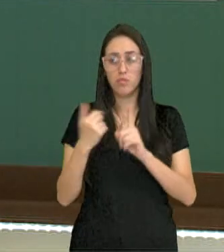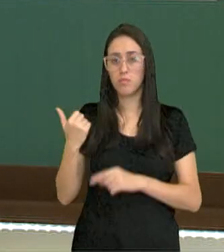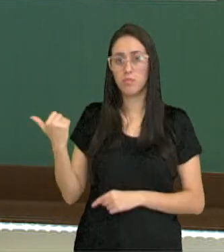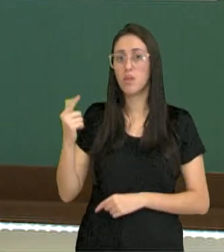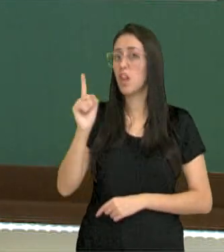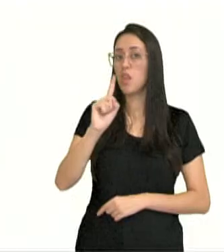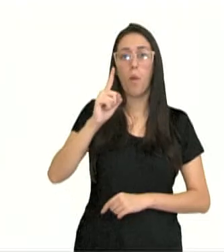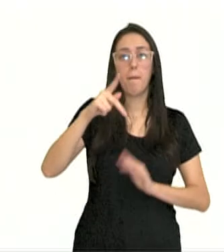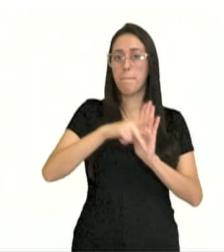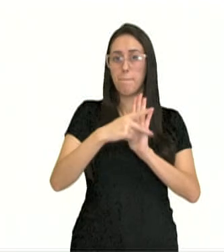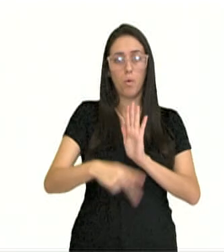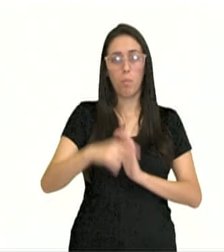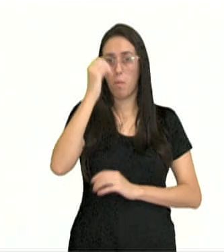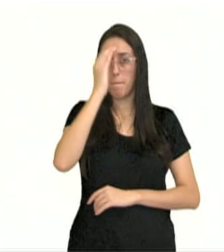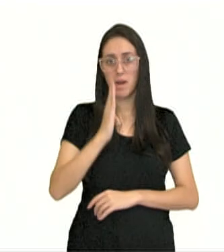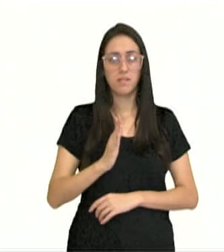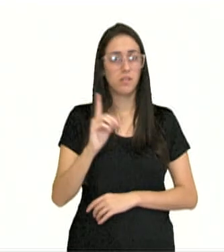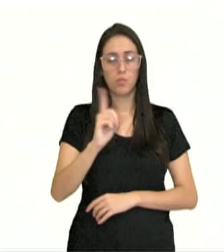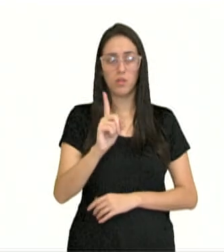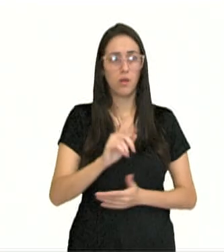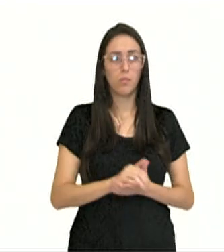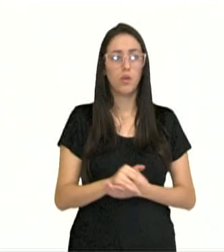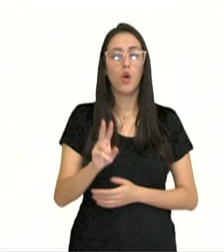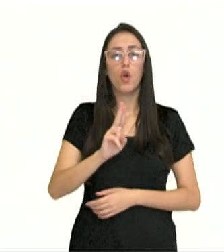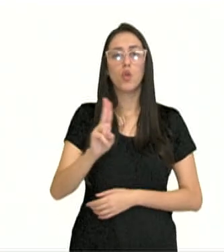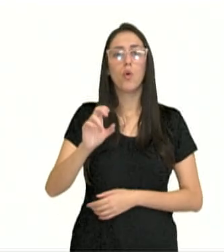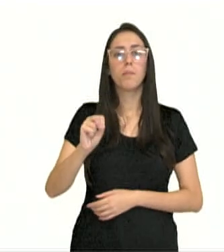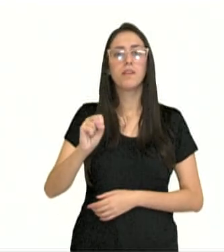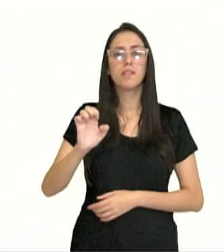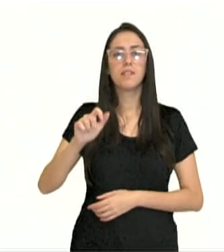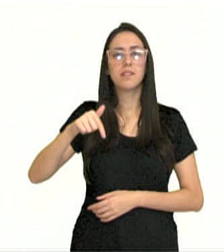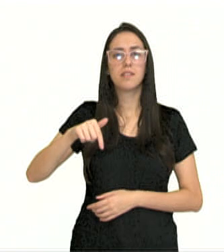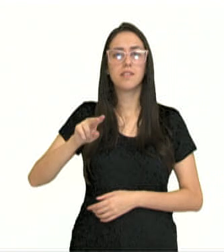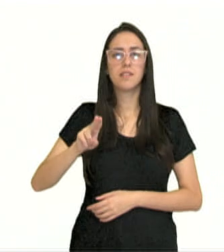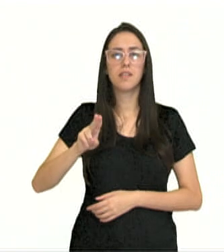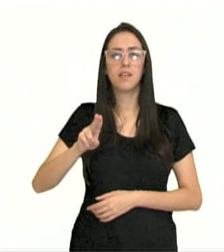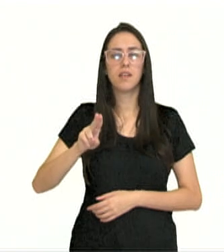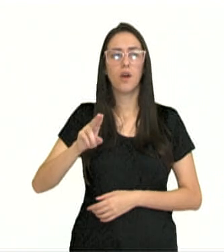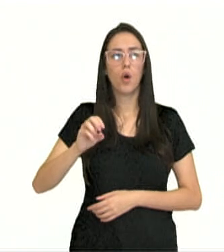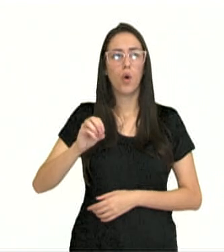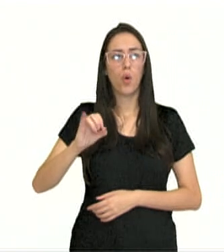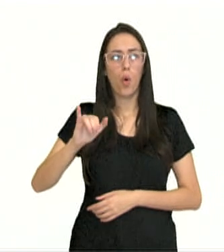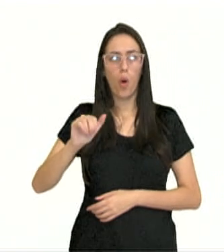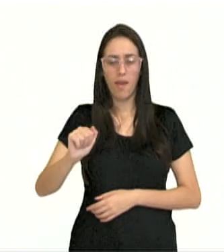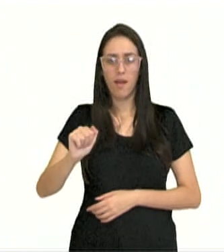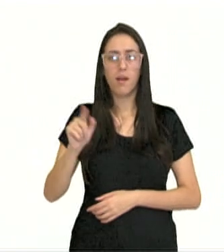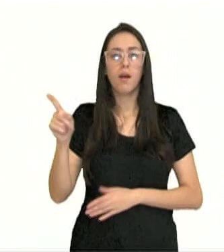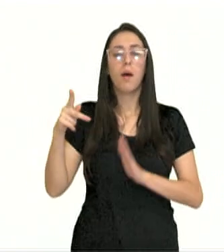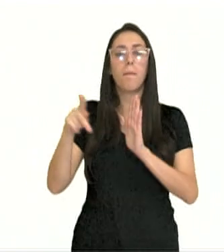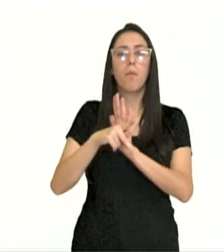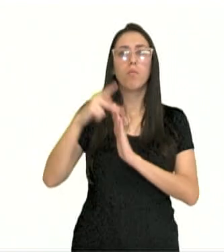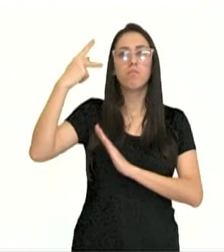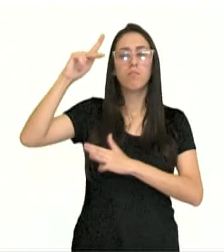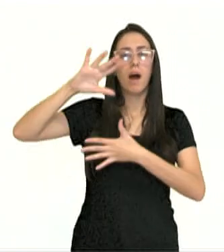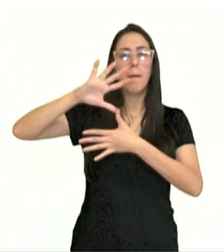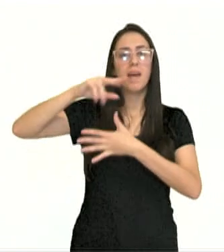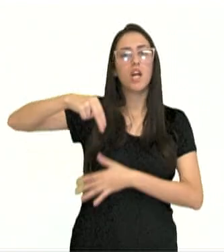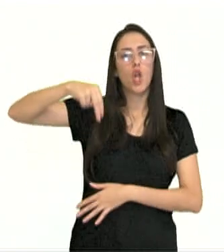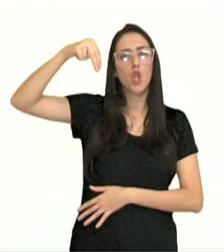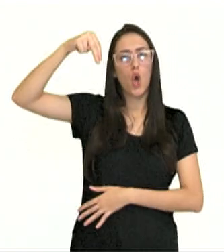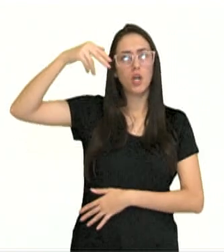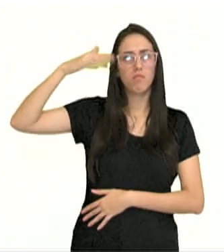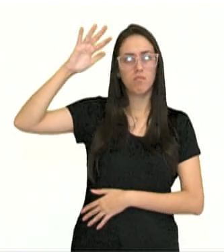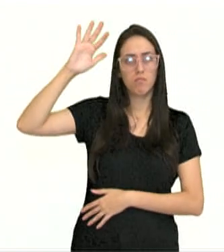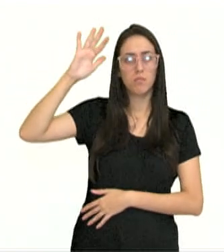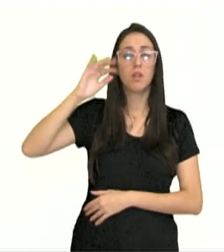tem uma curiosidade. A sequoia é uma gimnosperma nativa lá da América do Norte e pode chegar a mais de 100